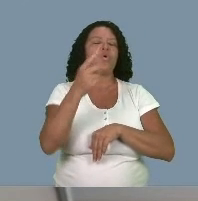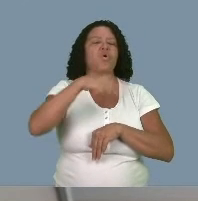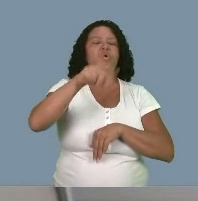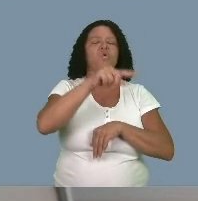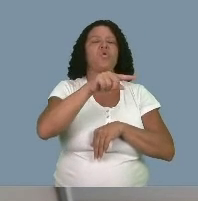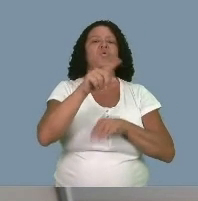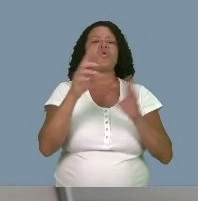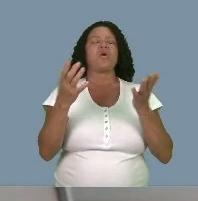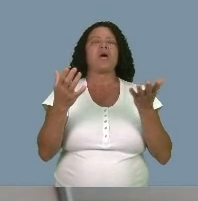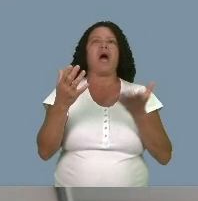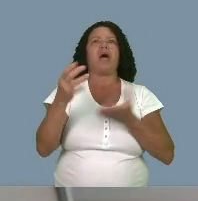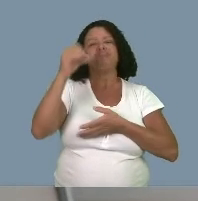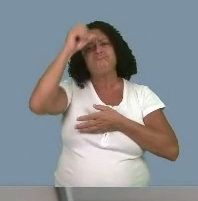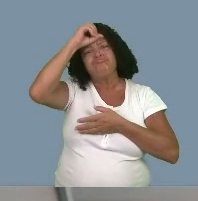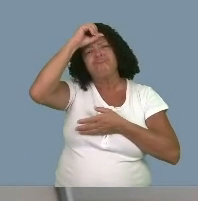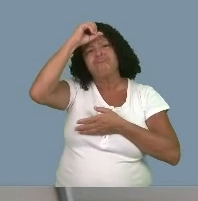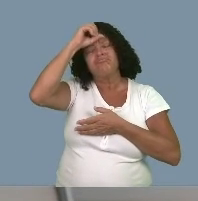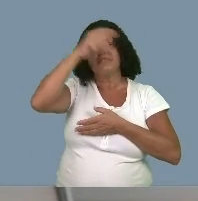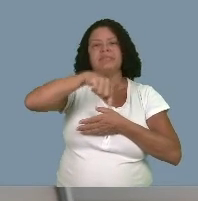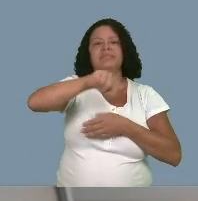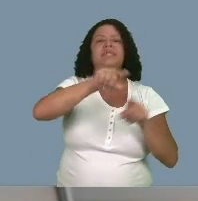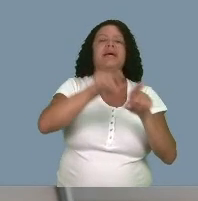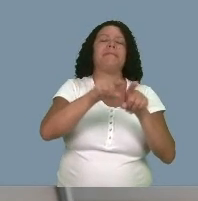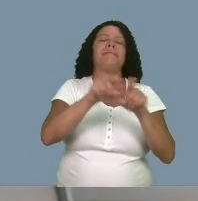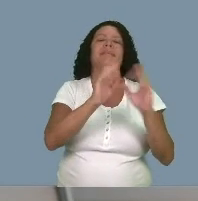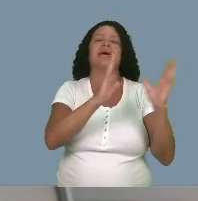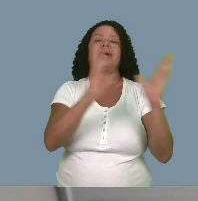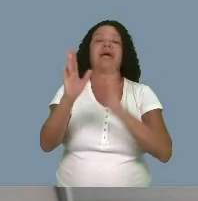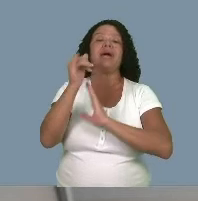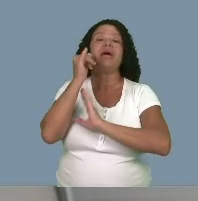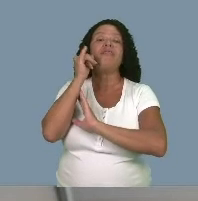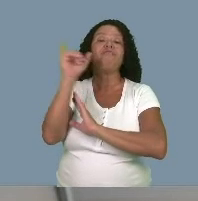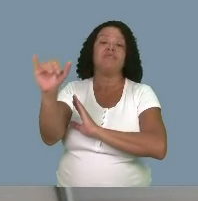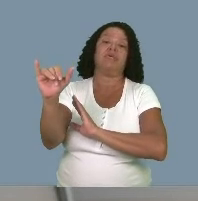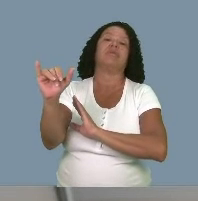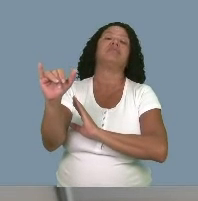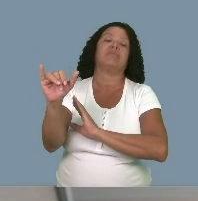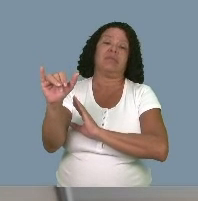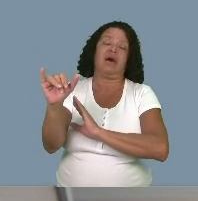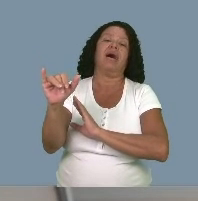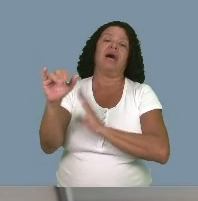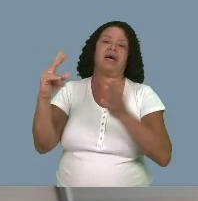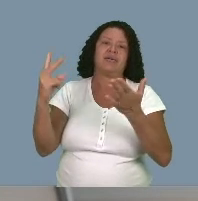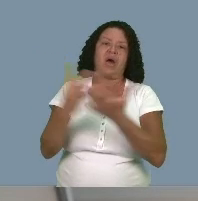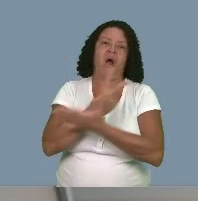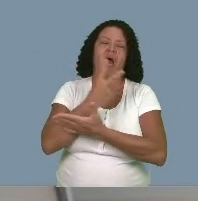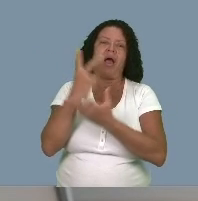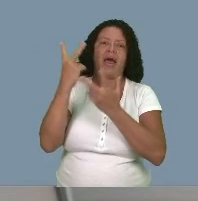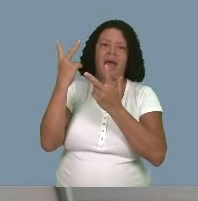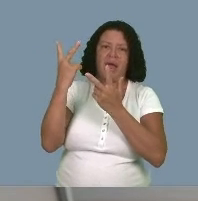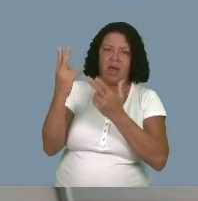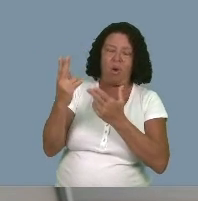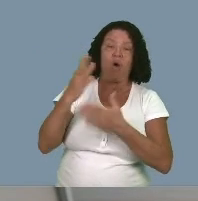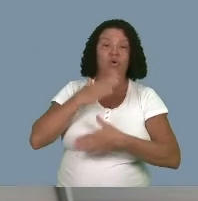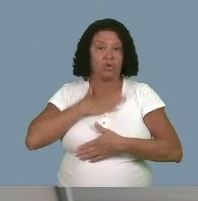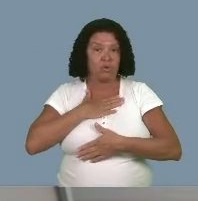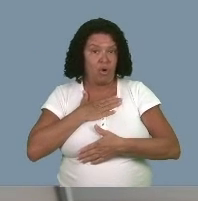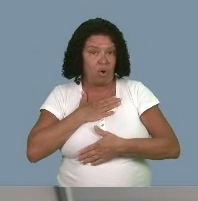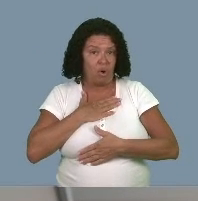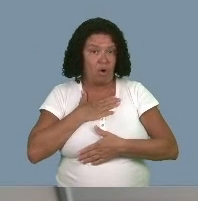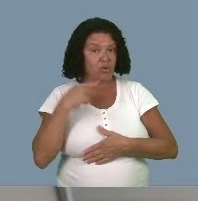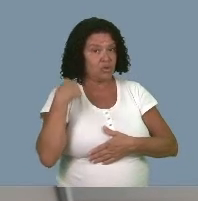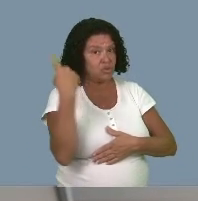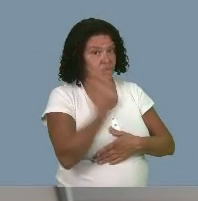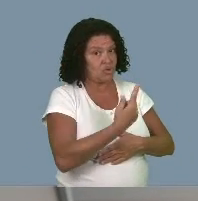expurgando ignorância e presunção, de modo a evitarmos ocorrências semelhantes conosco, com nós que